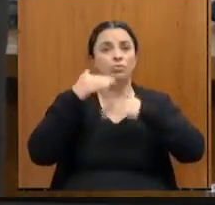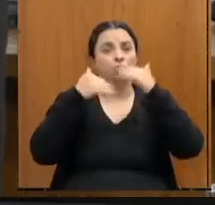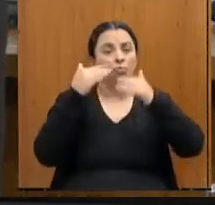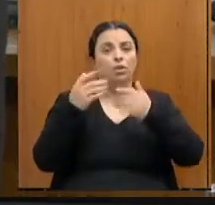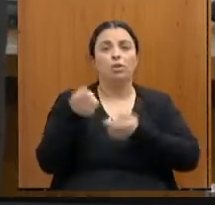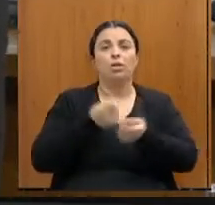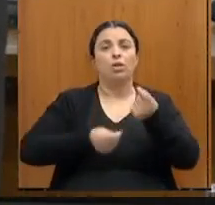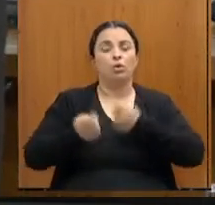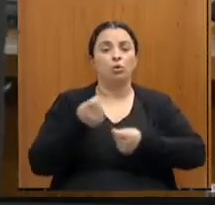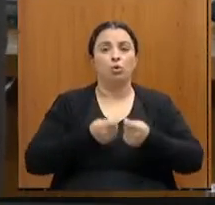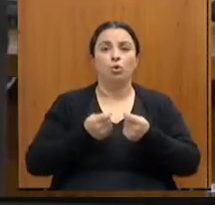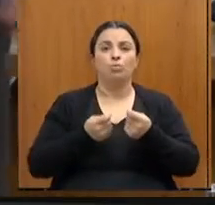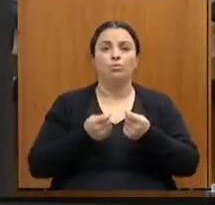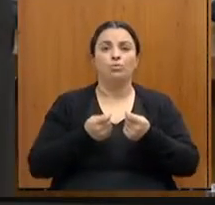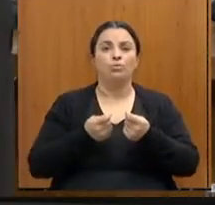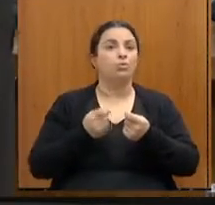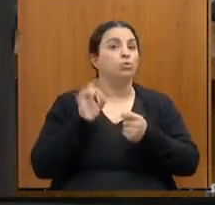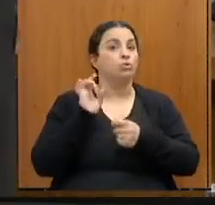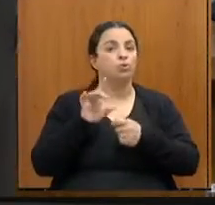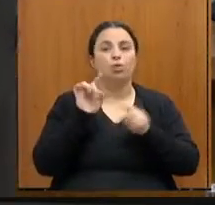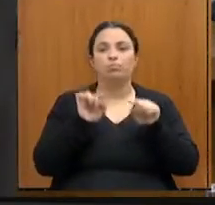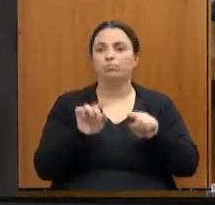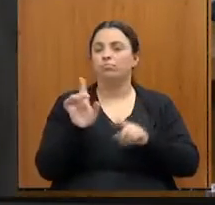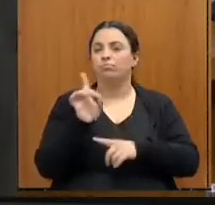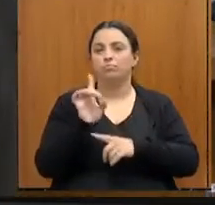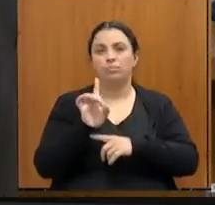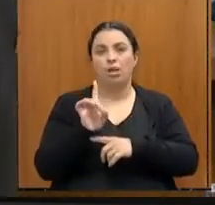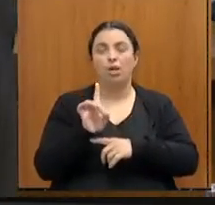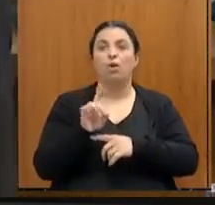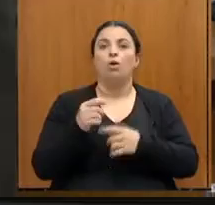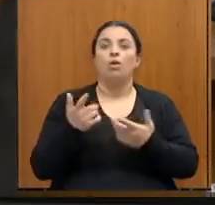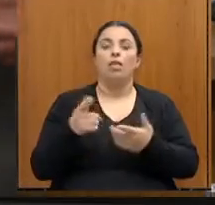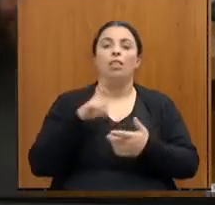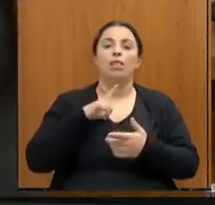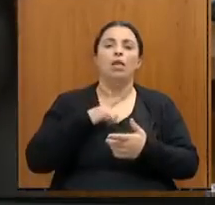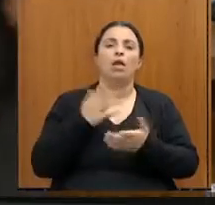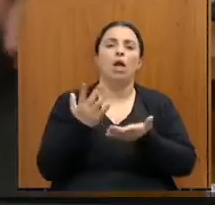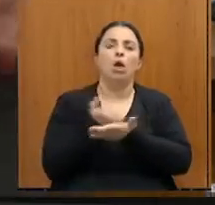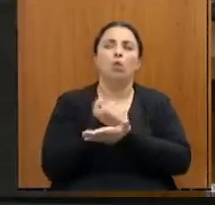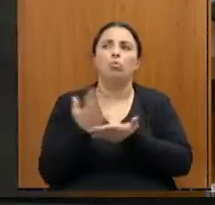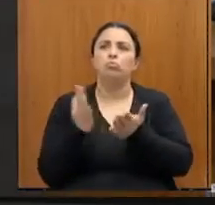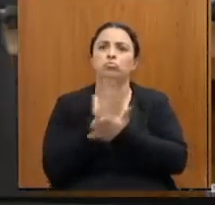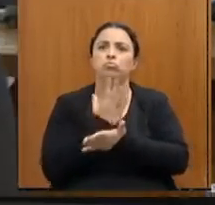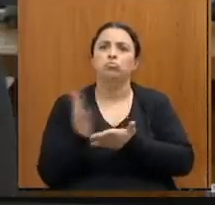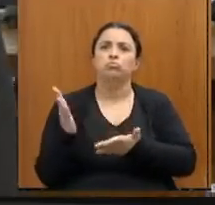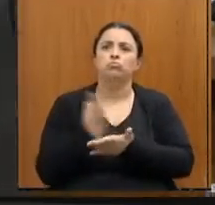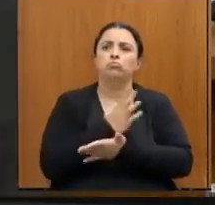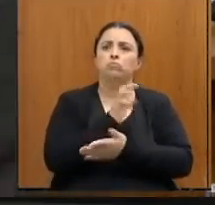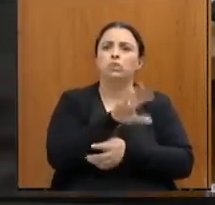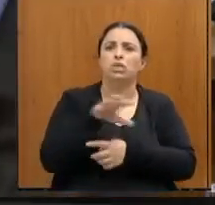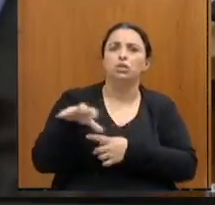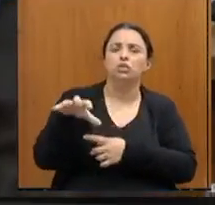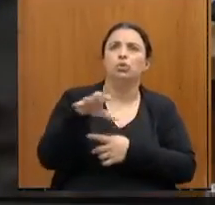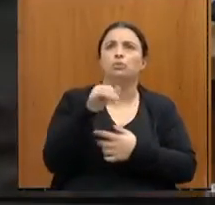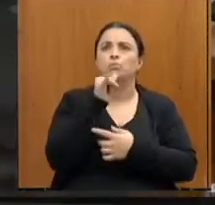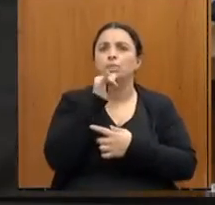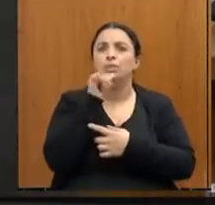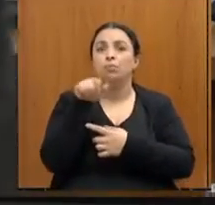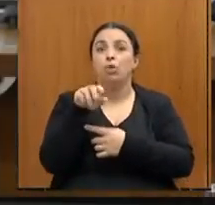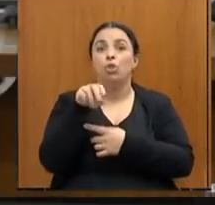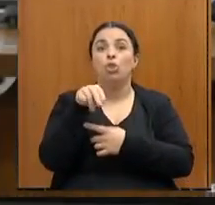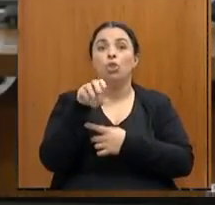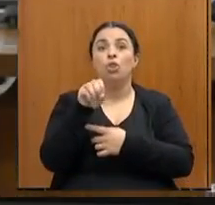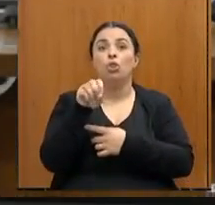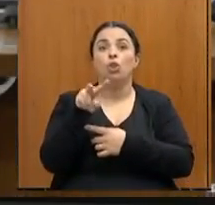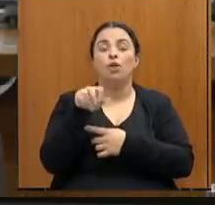econômico de região nenhuma nós pegamos em regiões cidades como Nova Serrana por exemplo em que lá